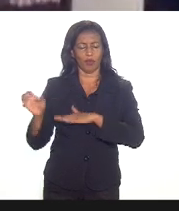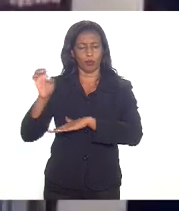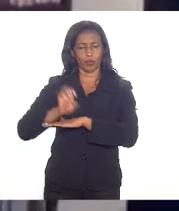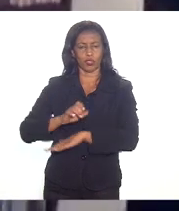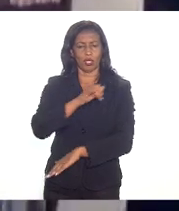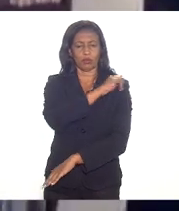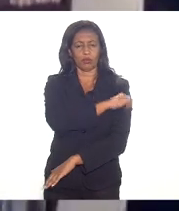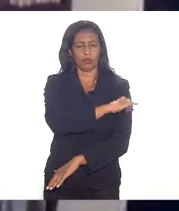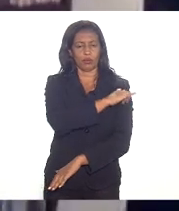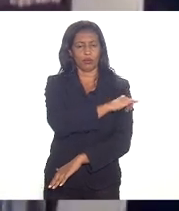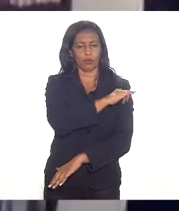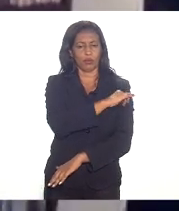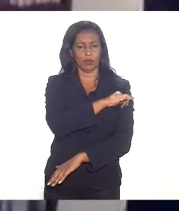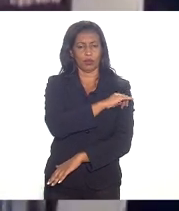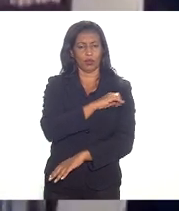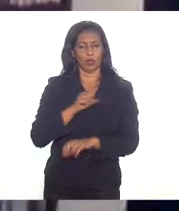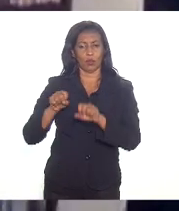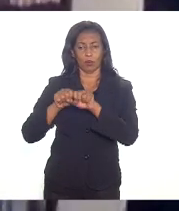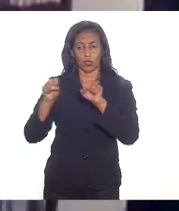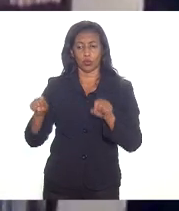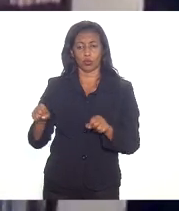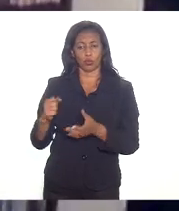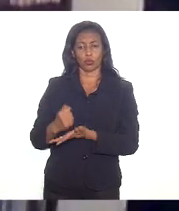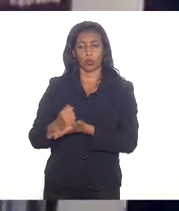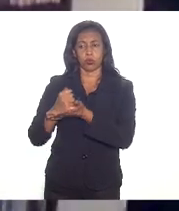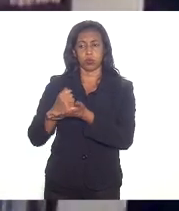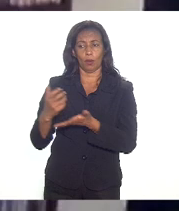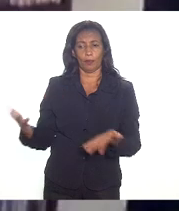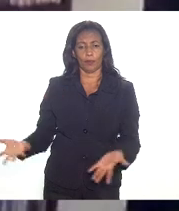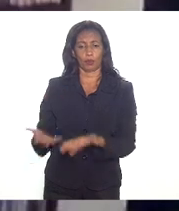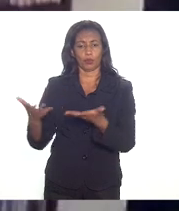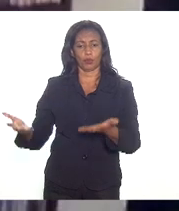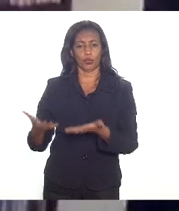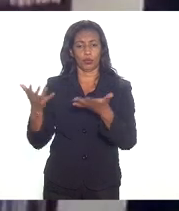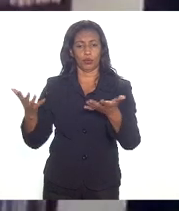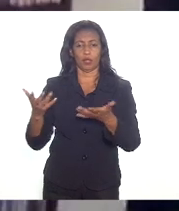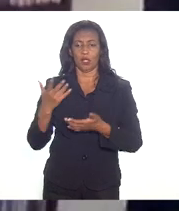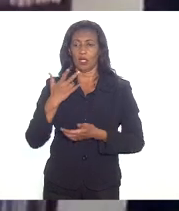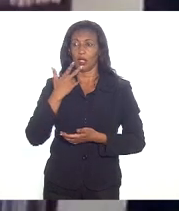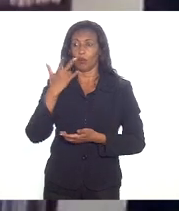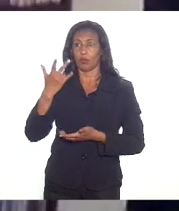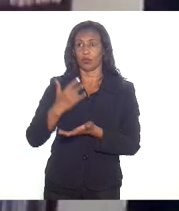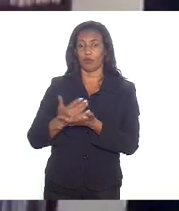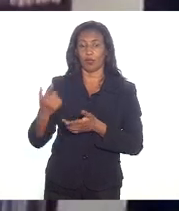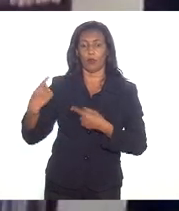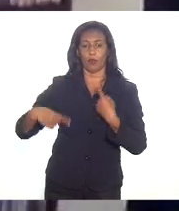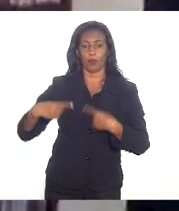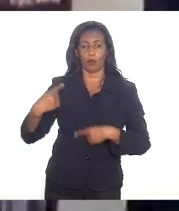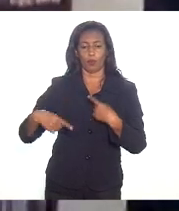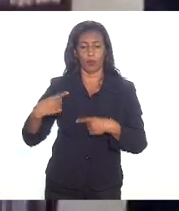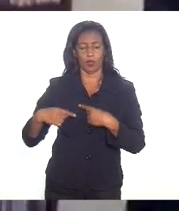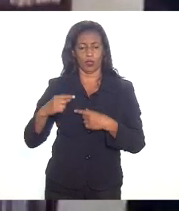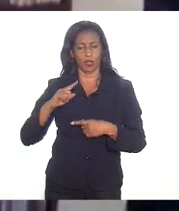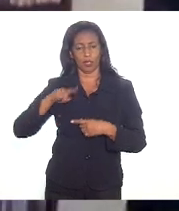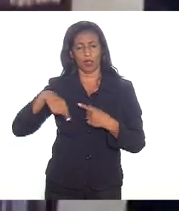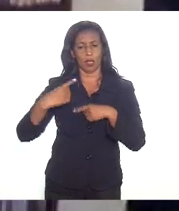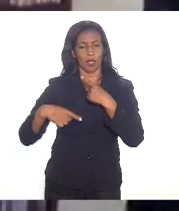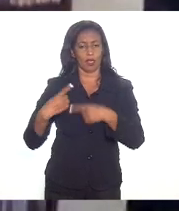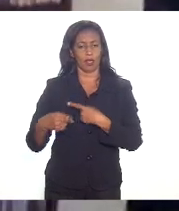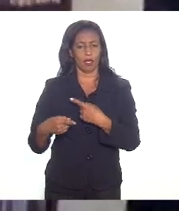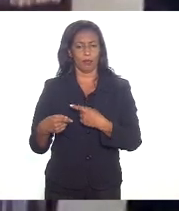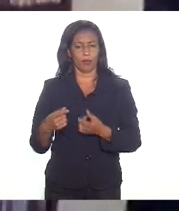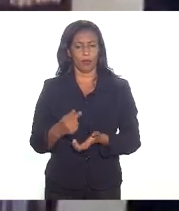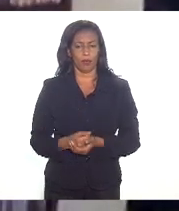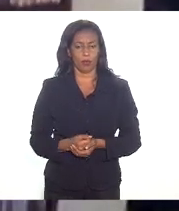Janeiro era estrutura produtiva. Ele começou falando isso. Hoje, ele